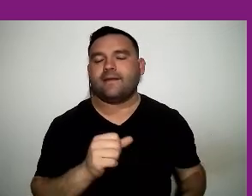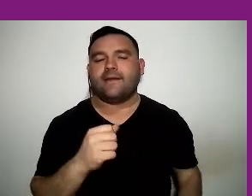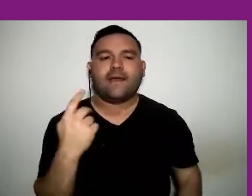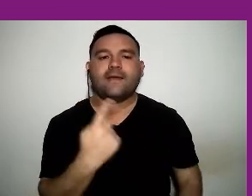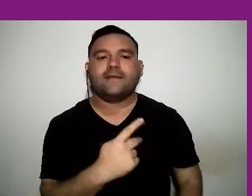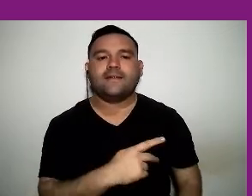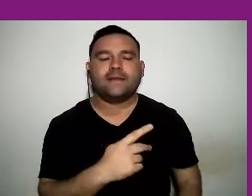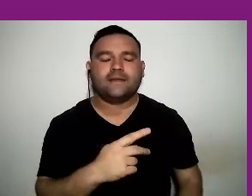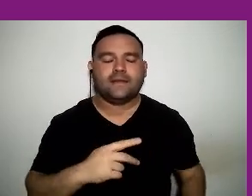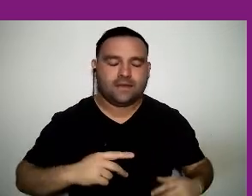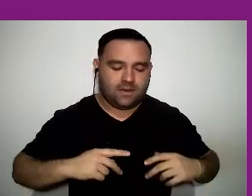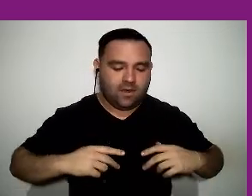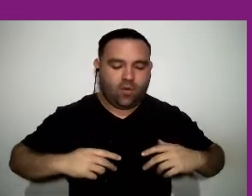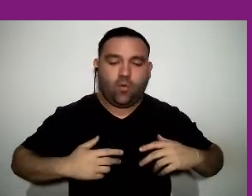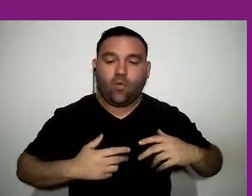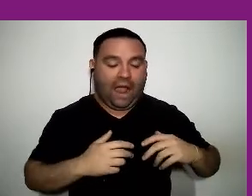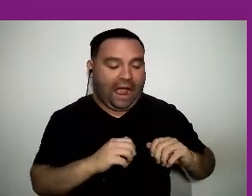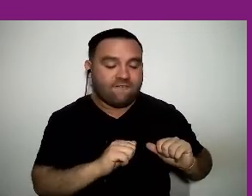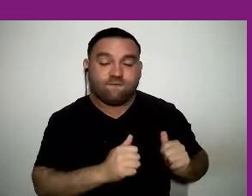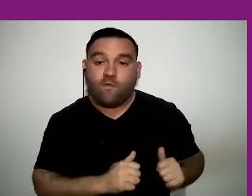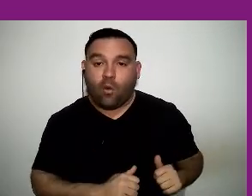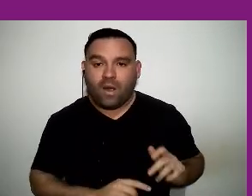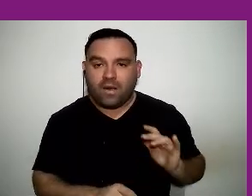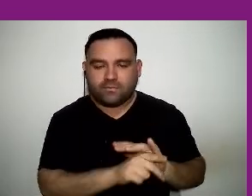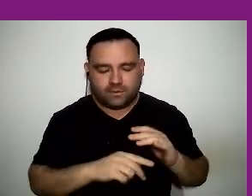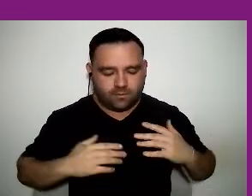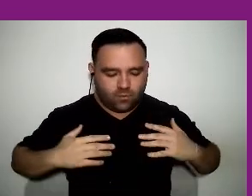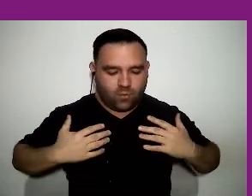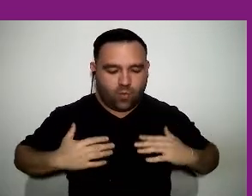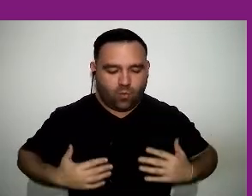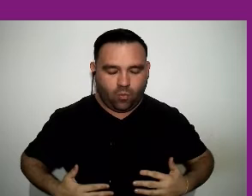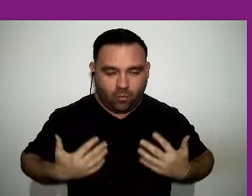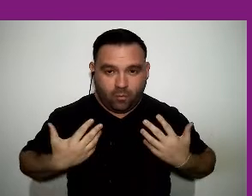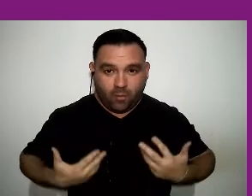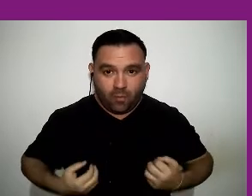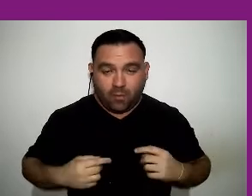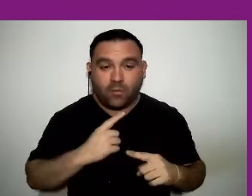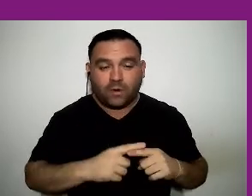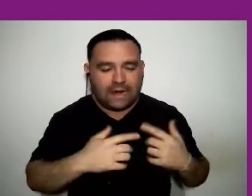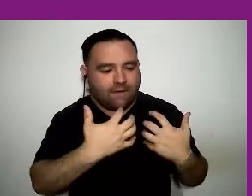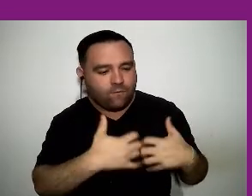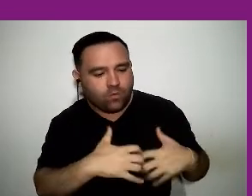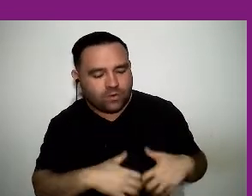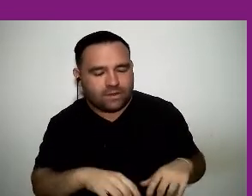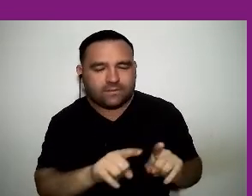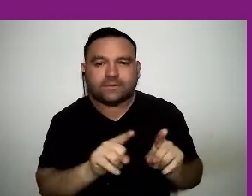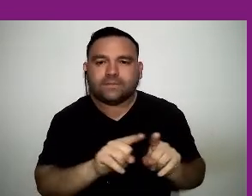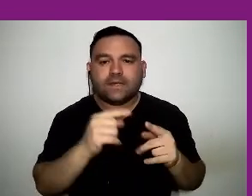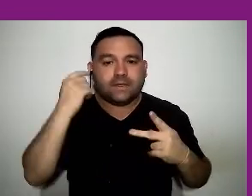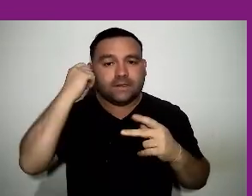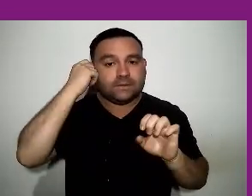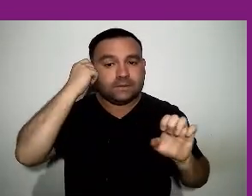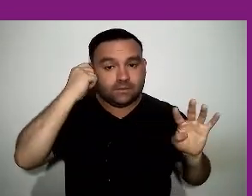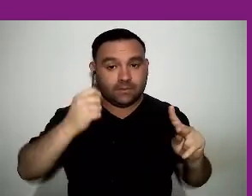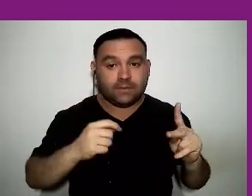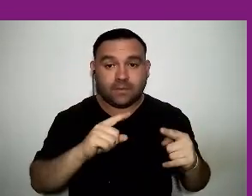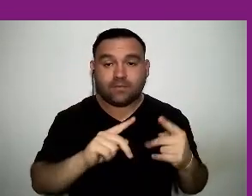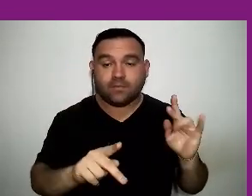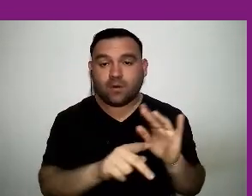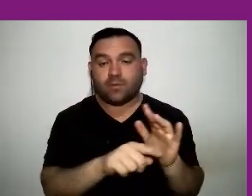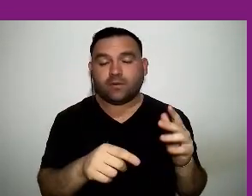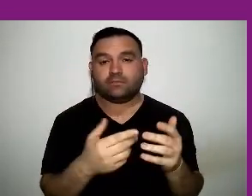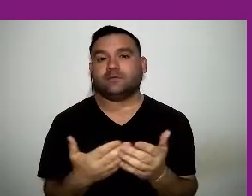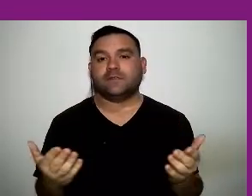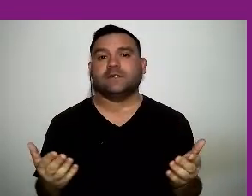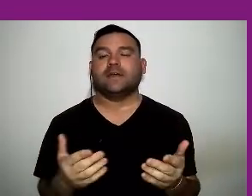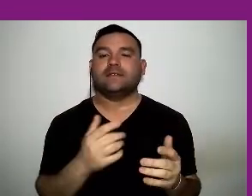do shape pulmonar, né, em referência à capacidade residual funcional. Então, a PIP aqui é para